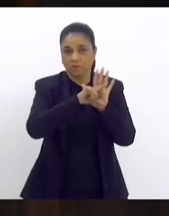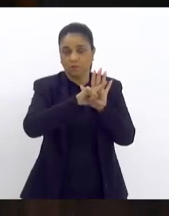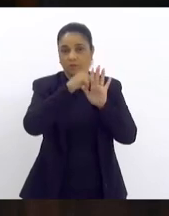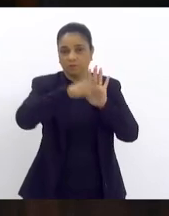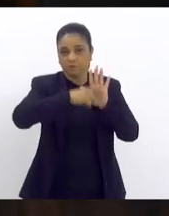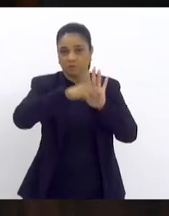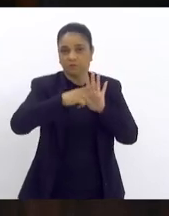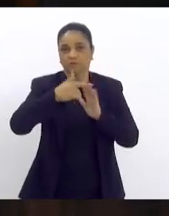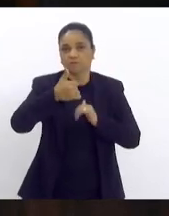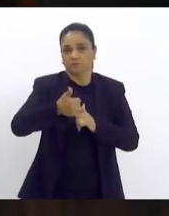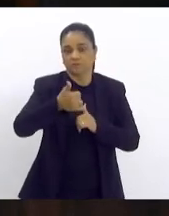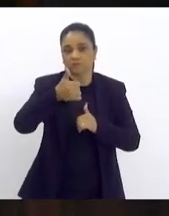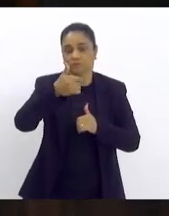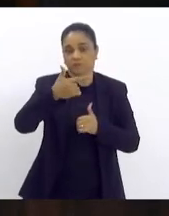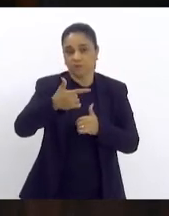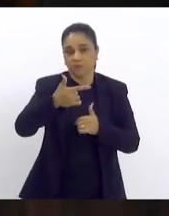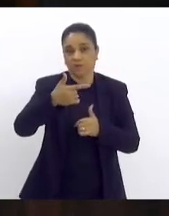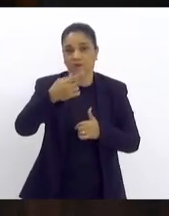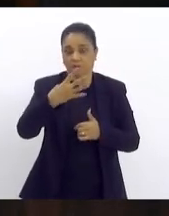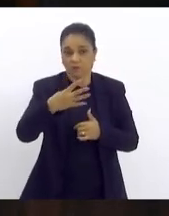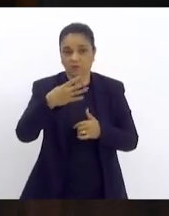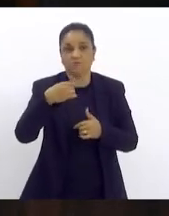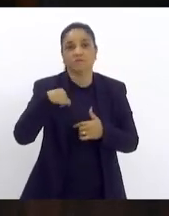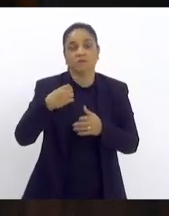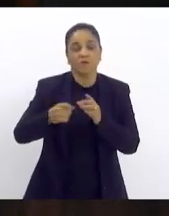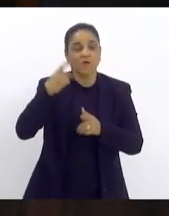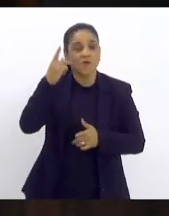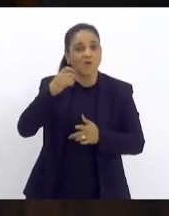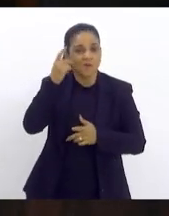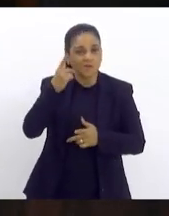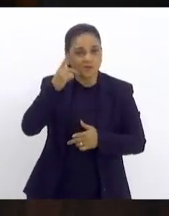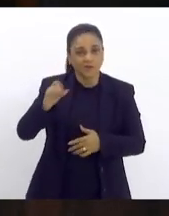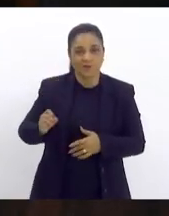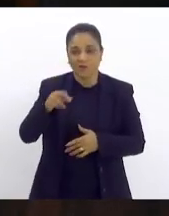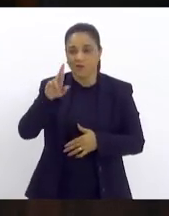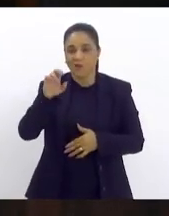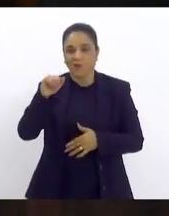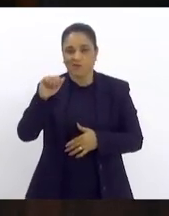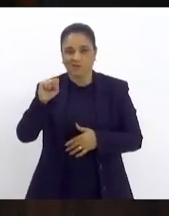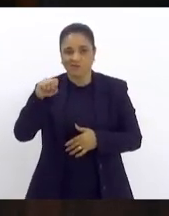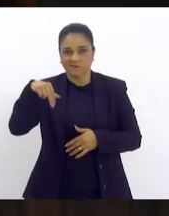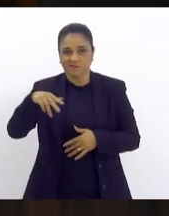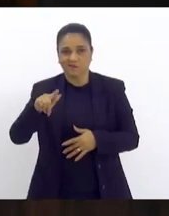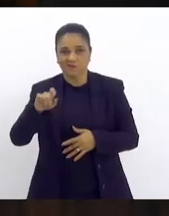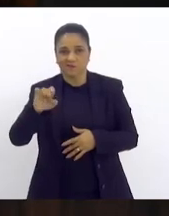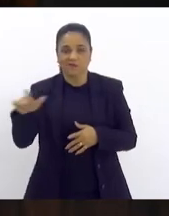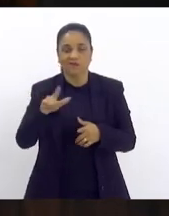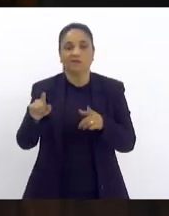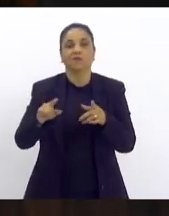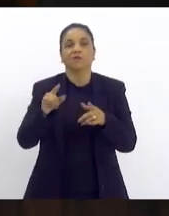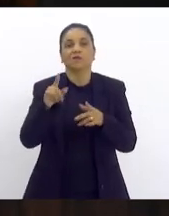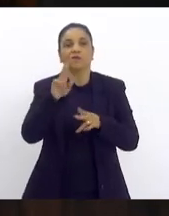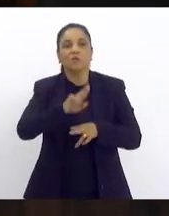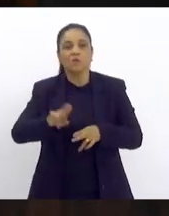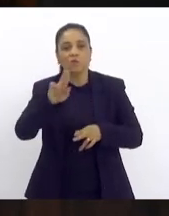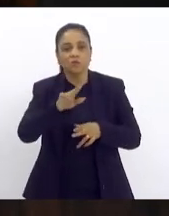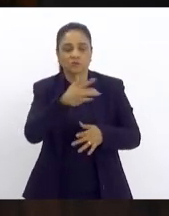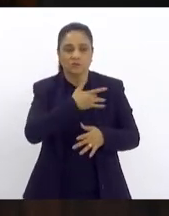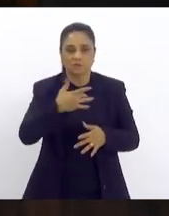2014 de altura deputada Rosângela Gomes que dispõe sobre a criação do programa saúde móvel veterinária